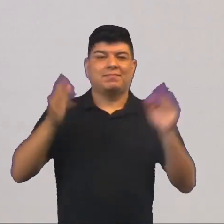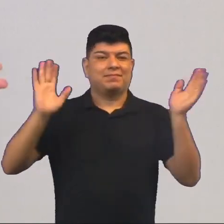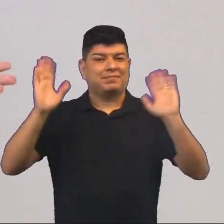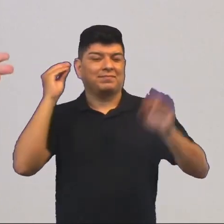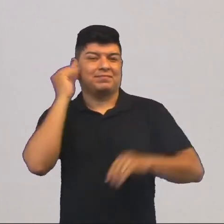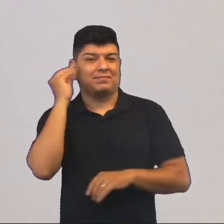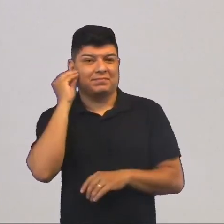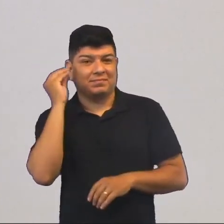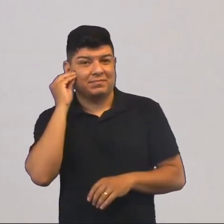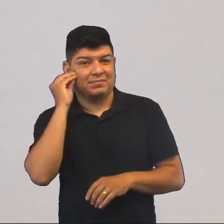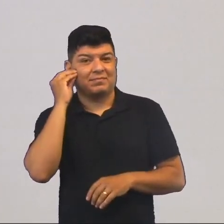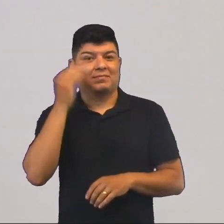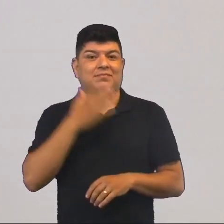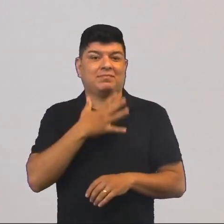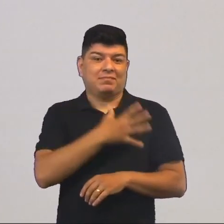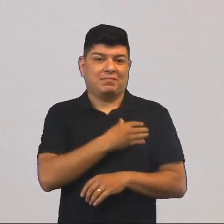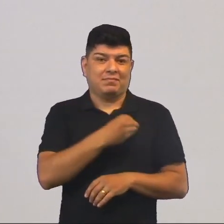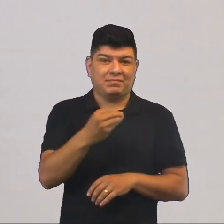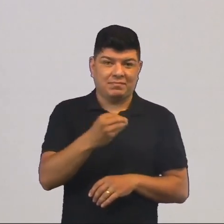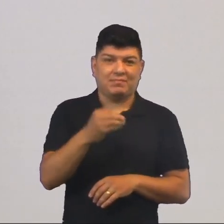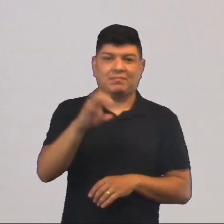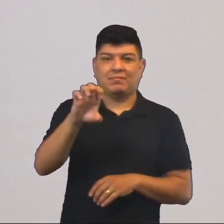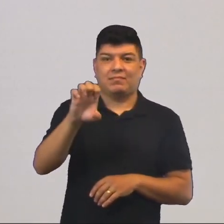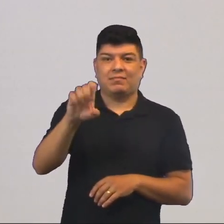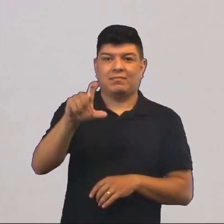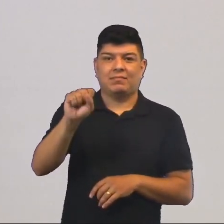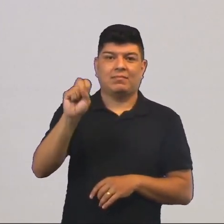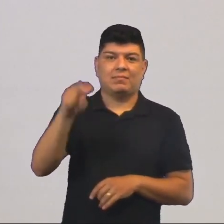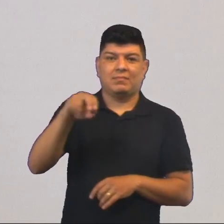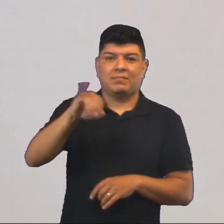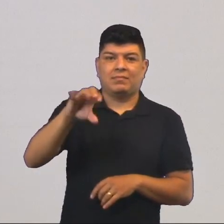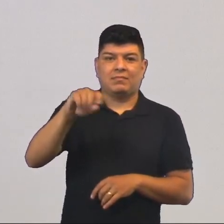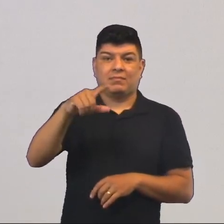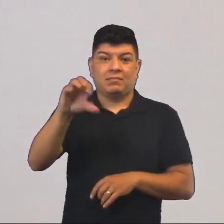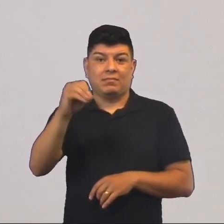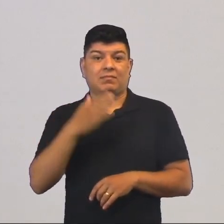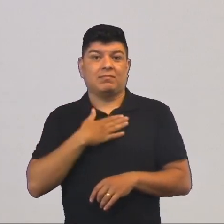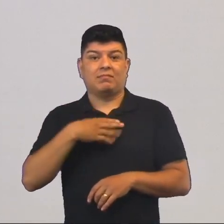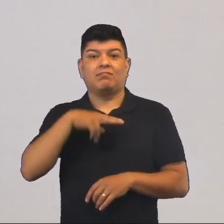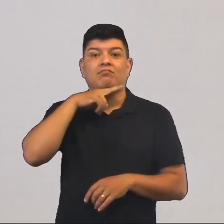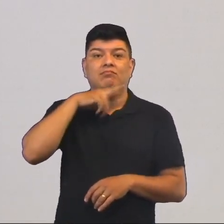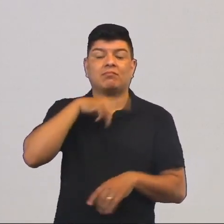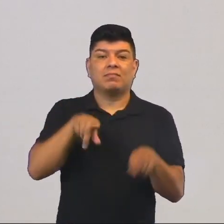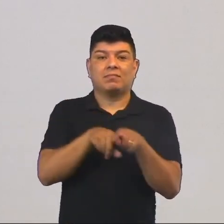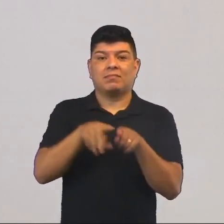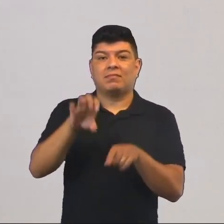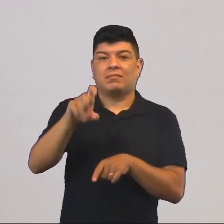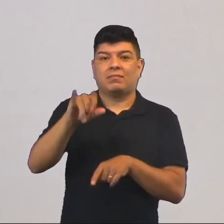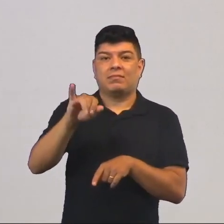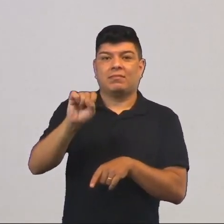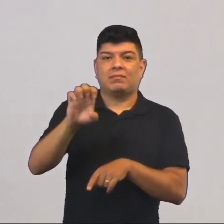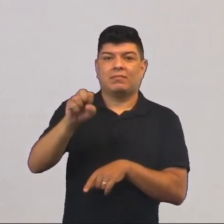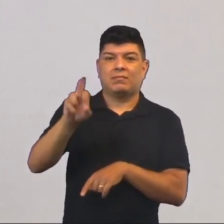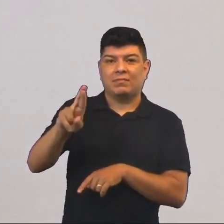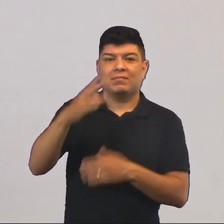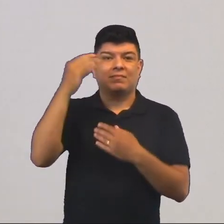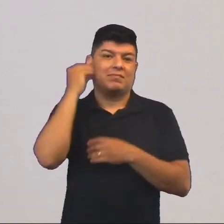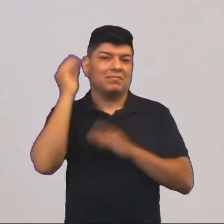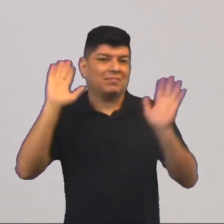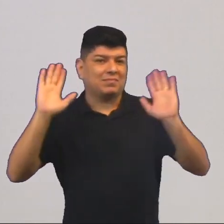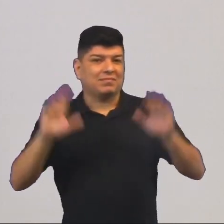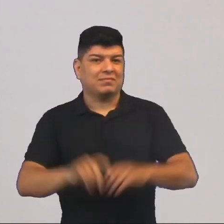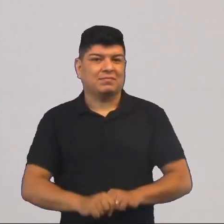trabalho, além de oferecer subsídio para os pequenos produtores rurais. O que a gente percebe é que parece que as autoridades, eles também